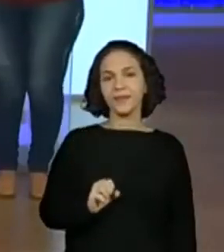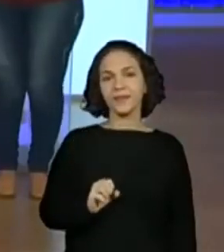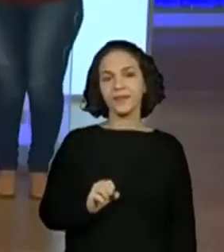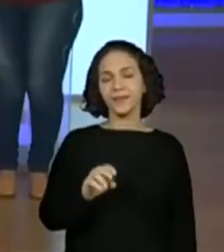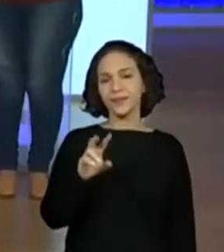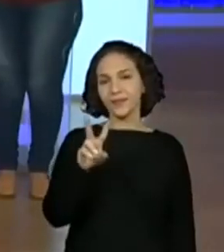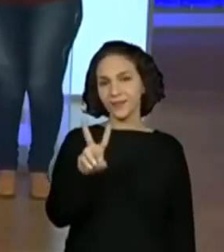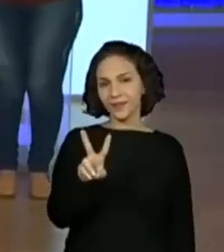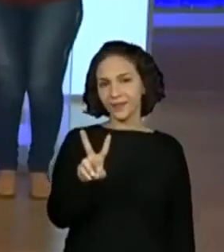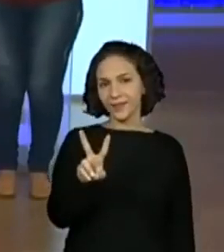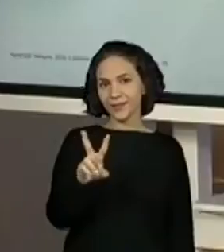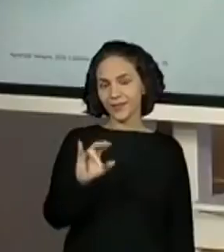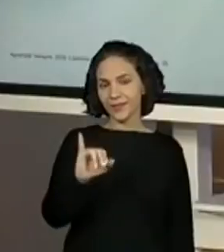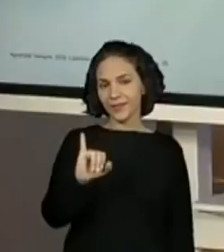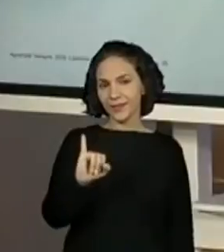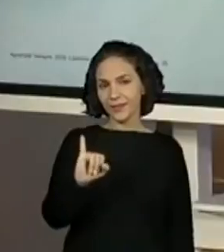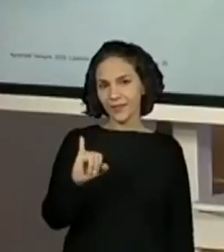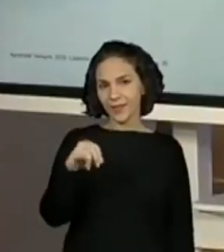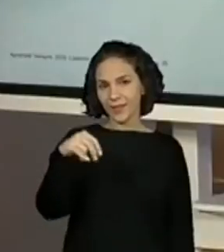Mais uma vez,